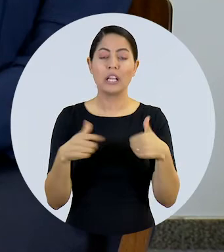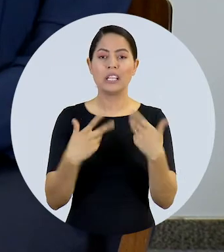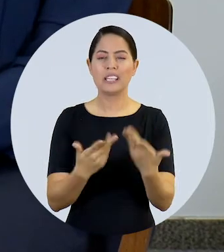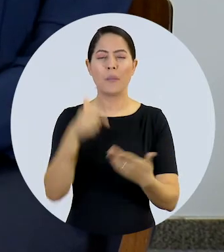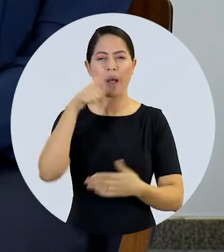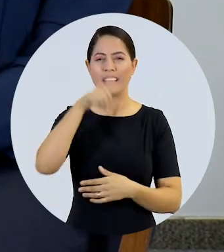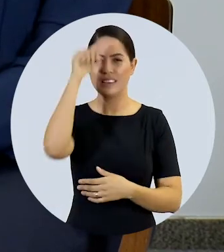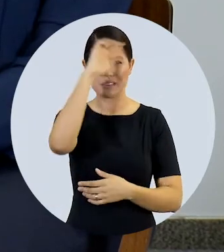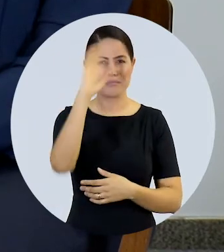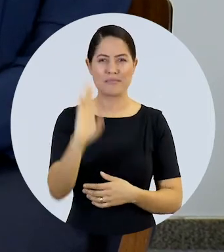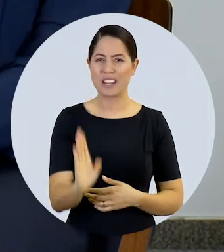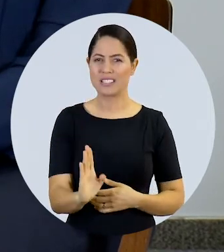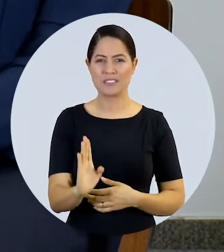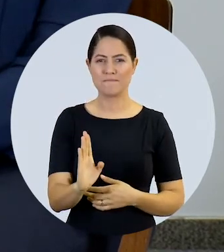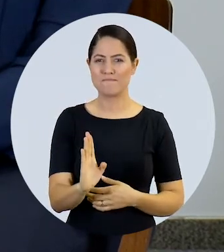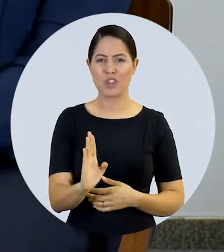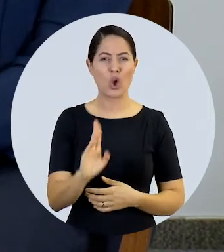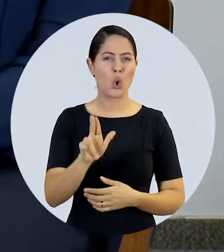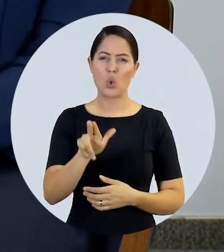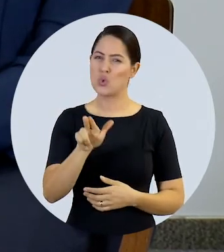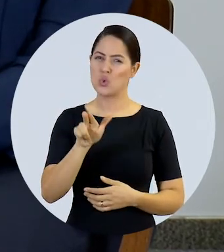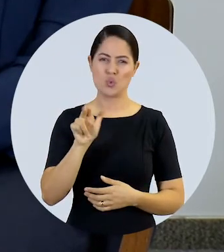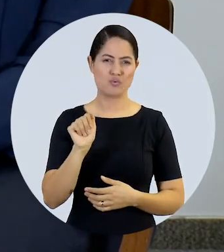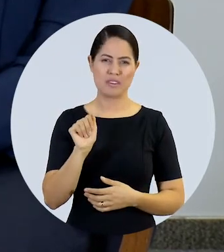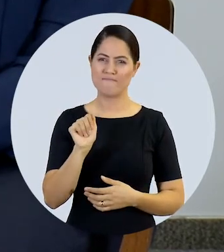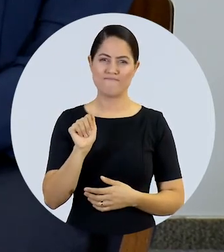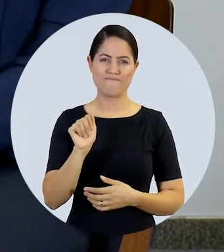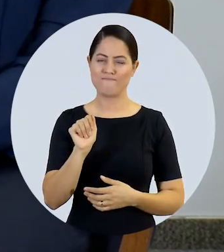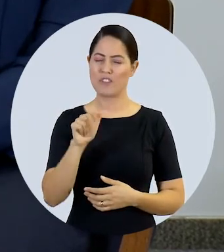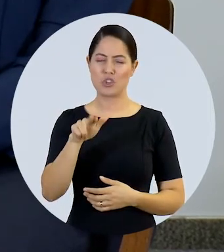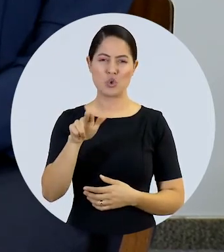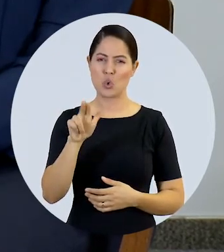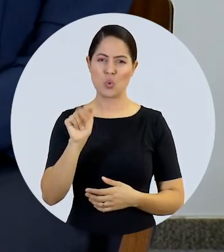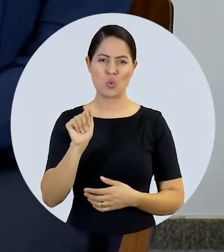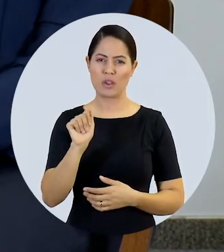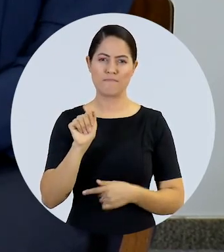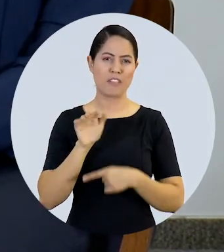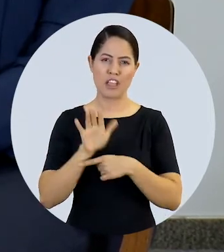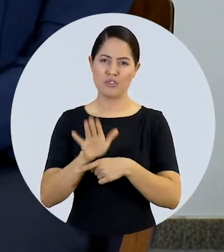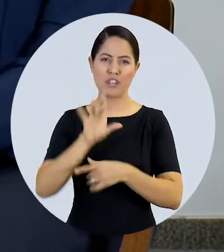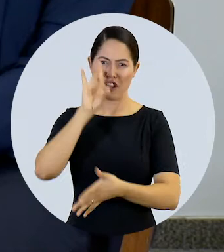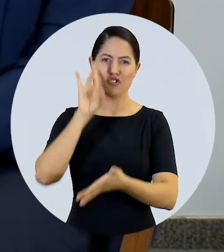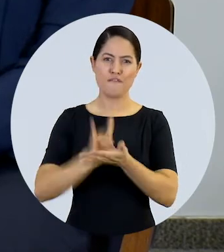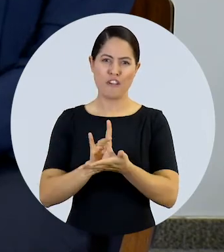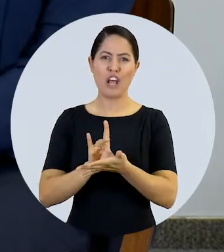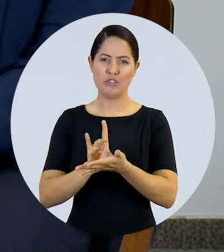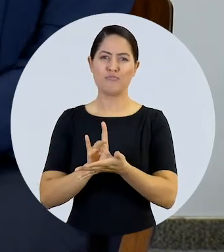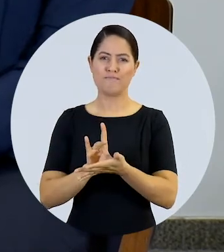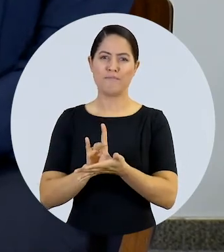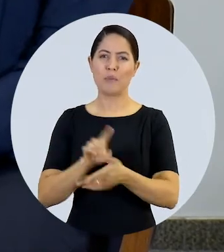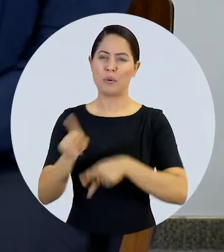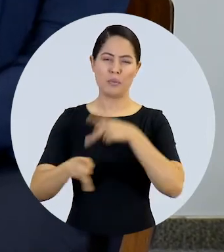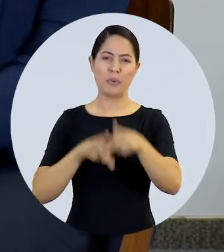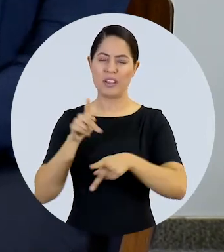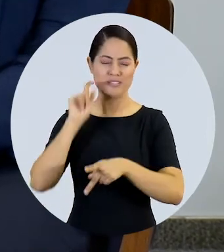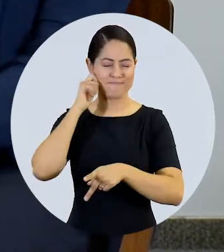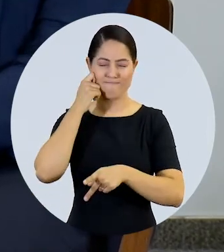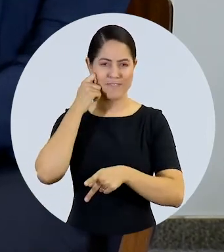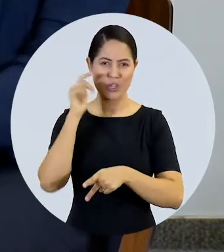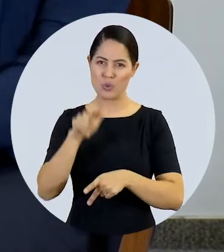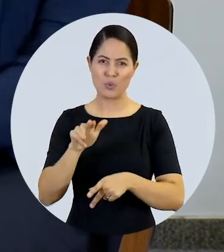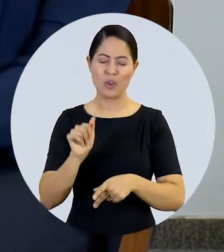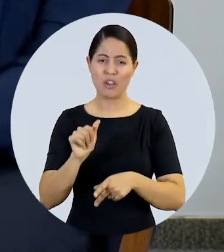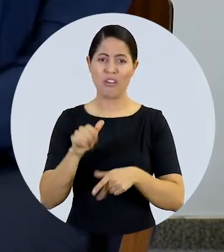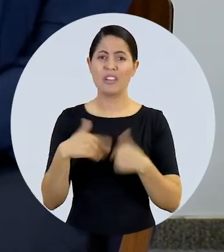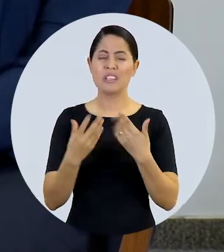Estado, ele nunca se comprometeu no sentido de pagar essa dívida com a população negra. E o nosso